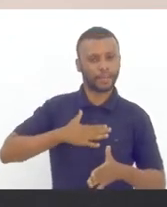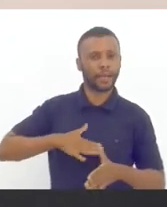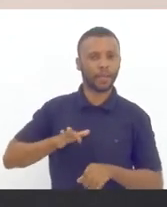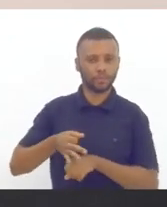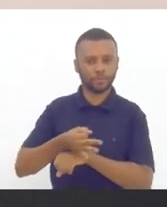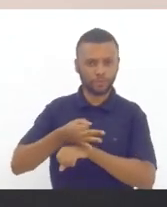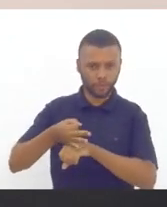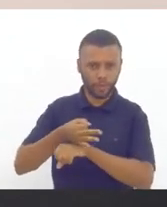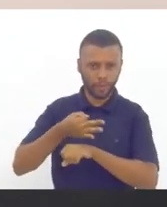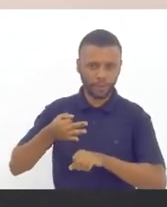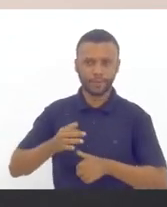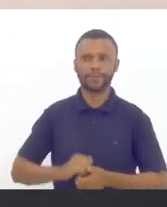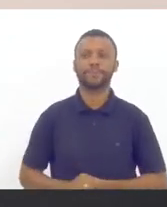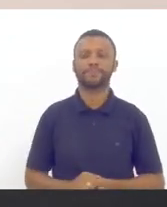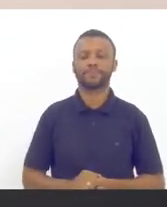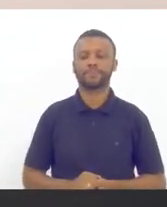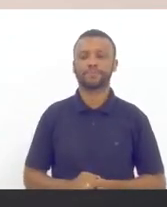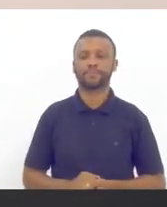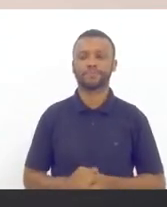lado,